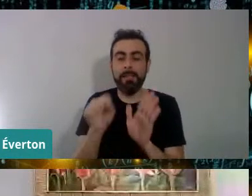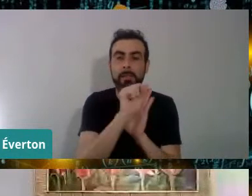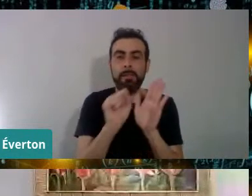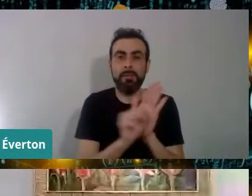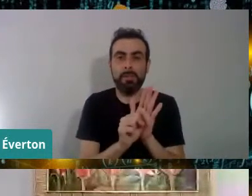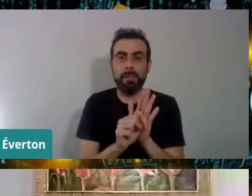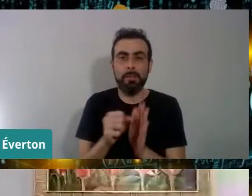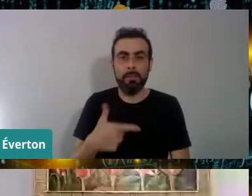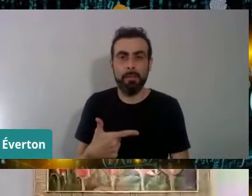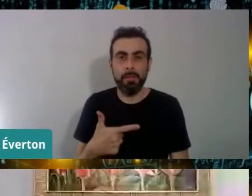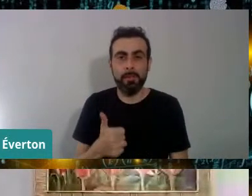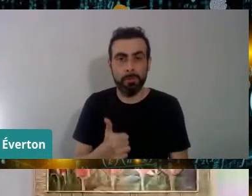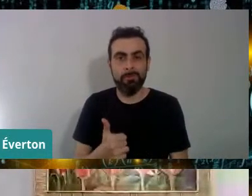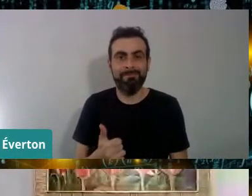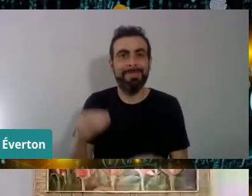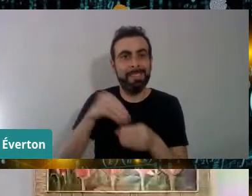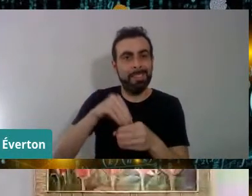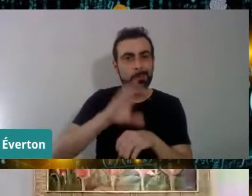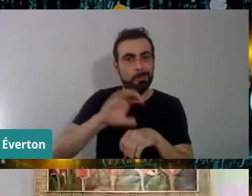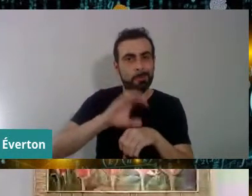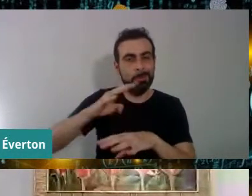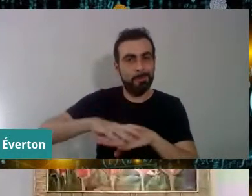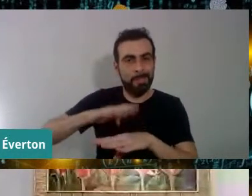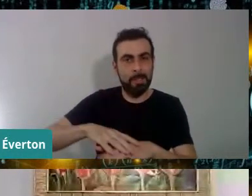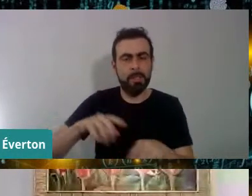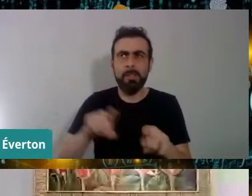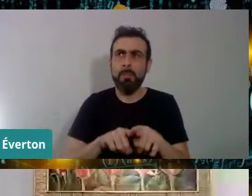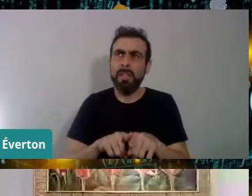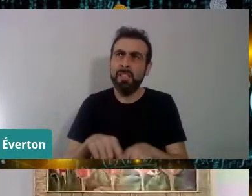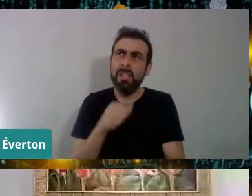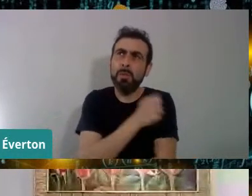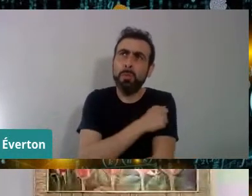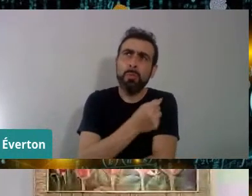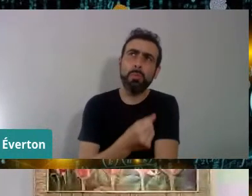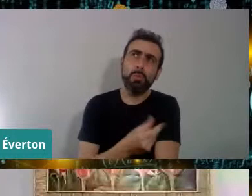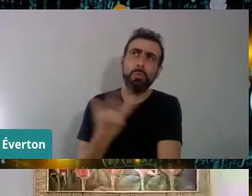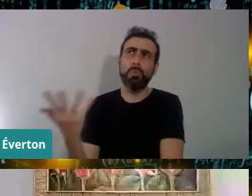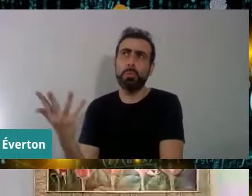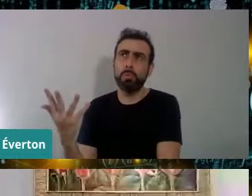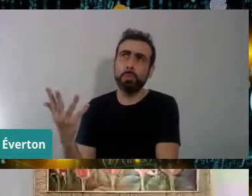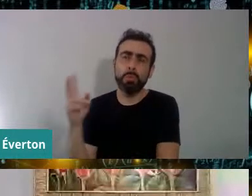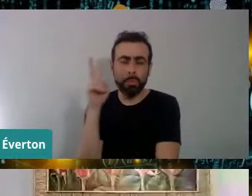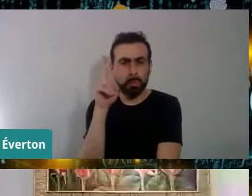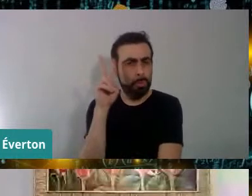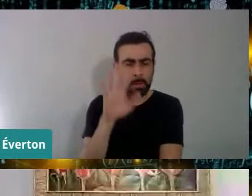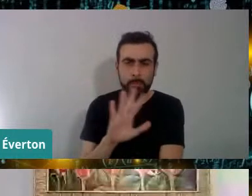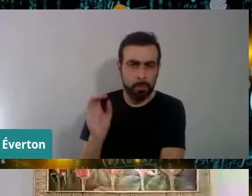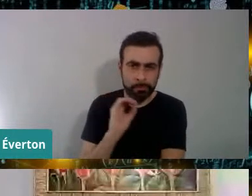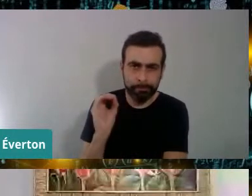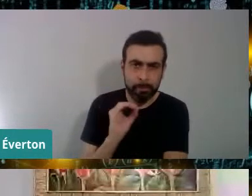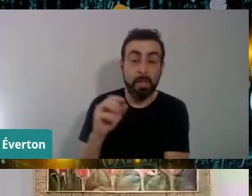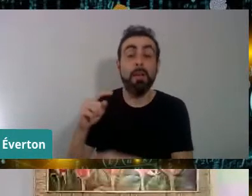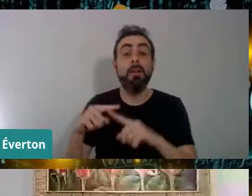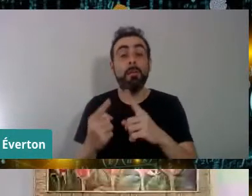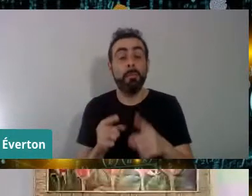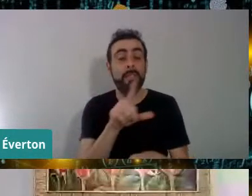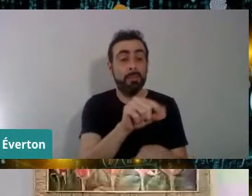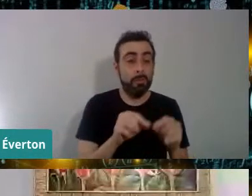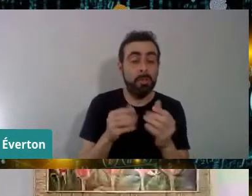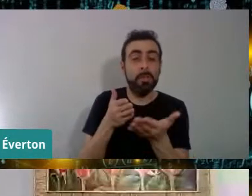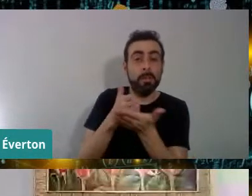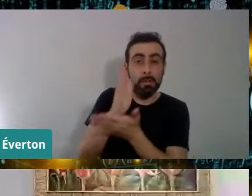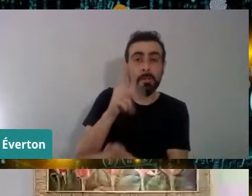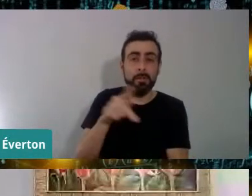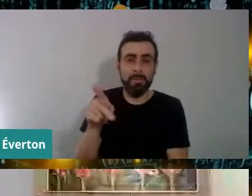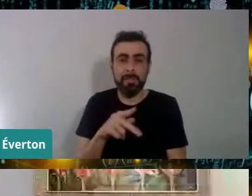de matemática, né? E tem outros alunos que eu não estou me lembrando agora, né? Que também seguiram a carreira docente, fizeram